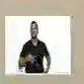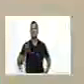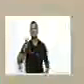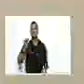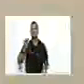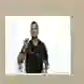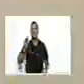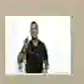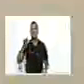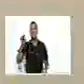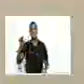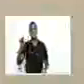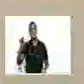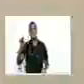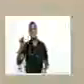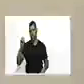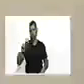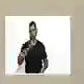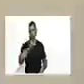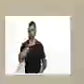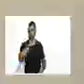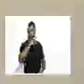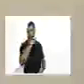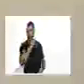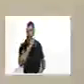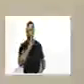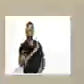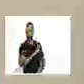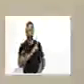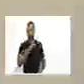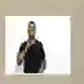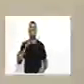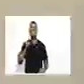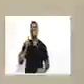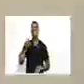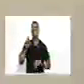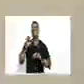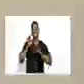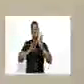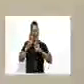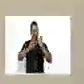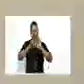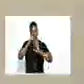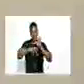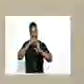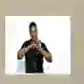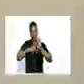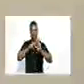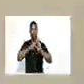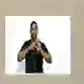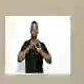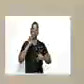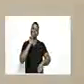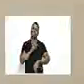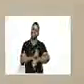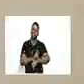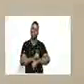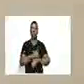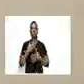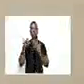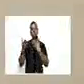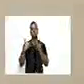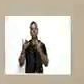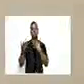do montanha eu acho que que deu eh eh o o o plano Sávio ele parou eh eu Até conversei com o Rodrigo